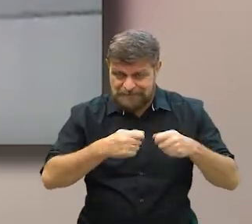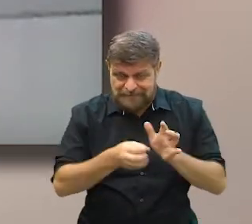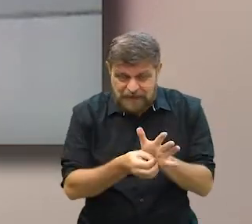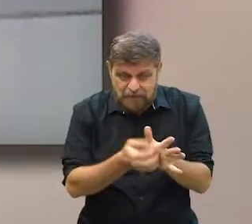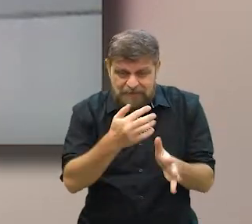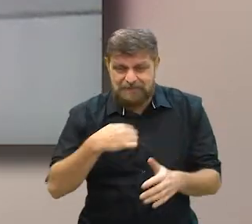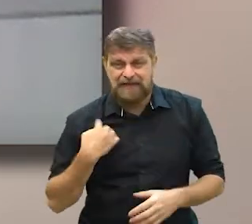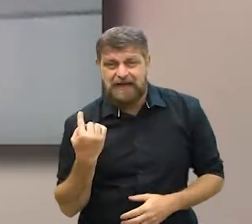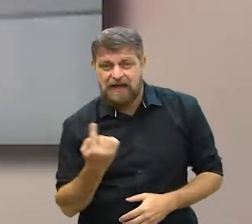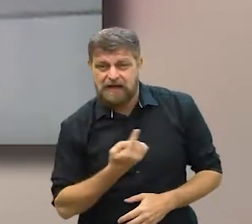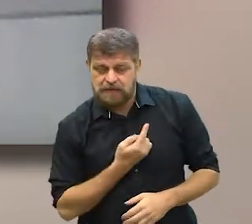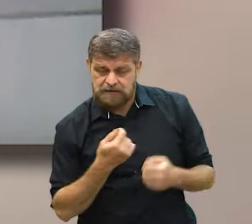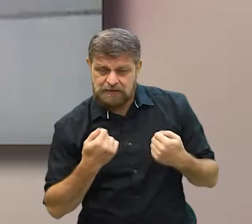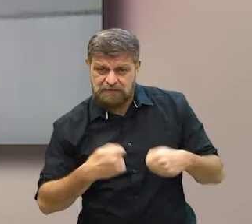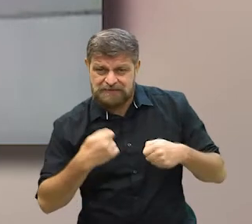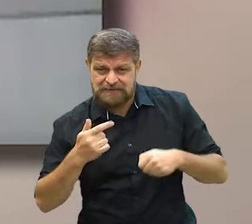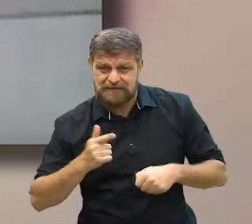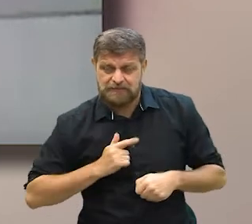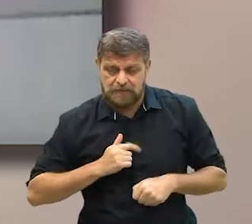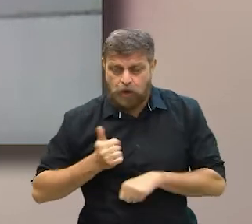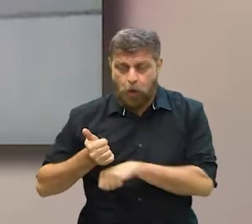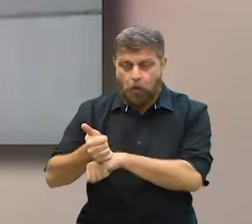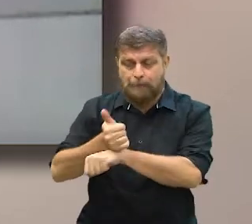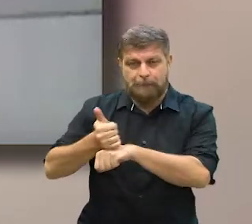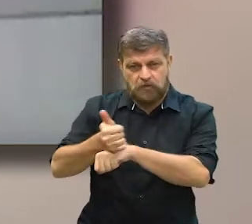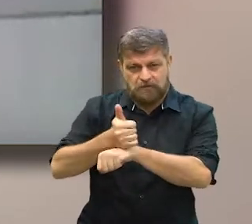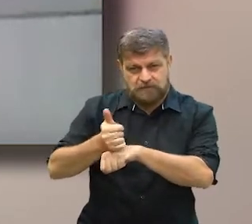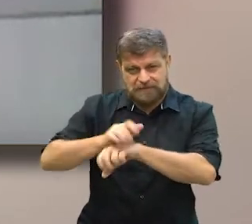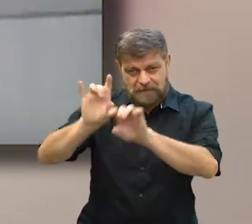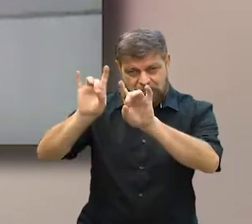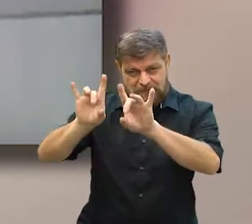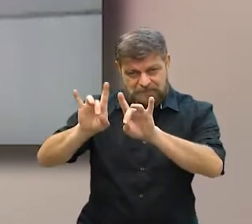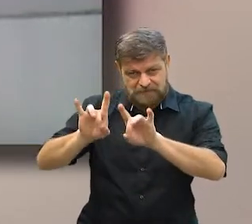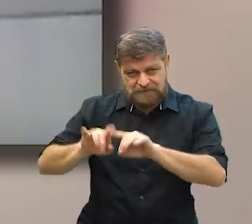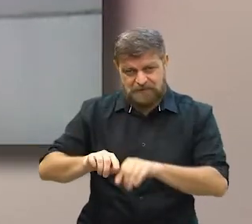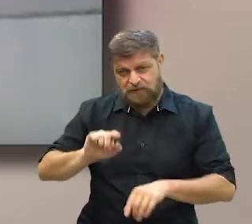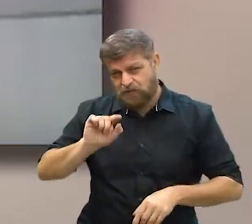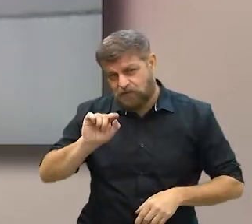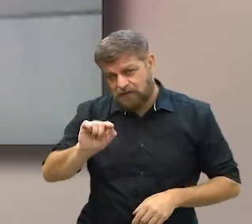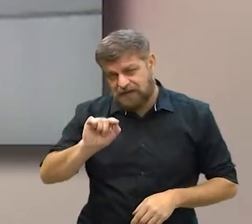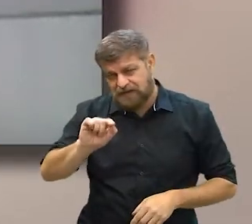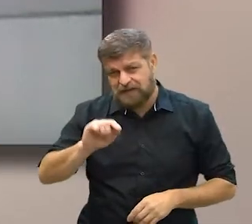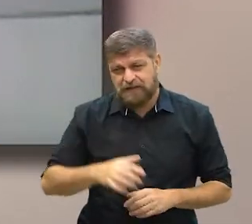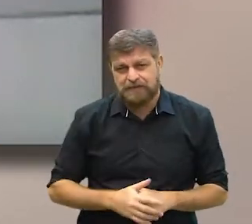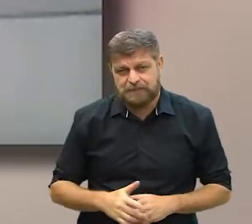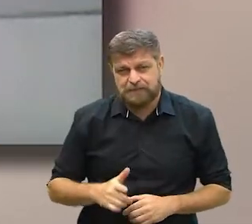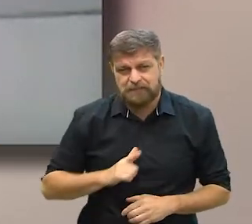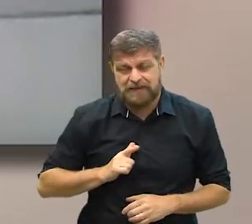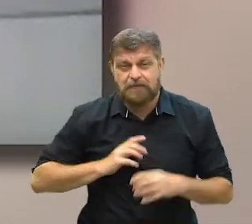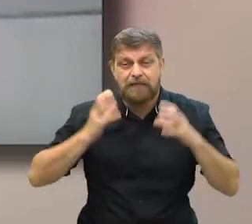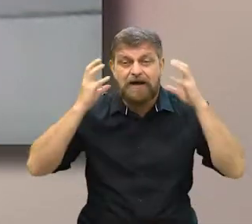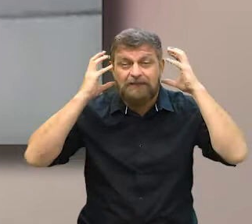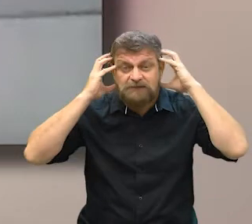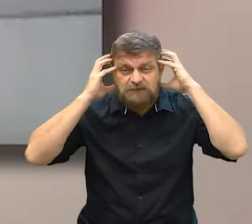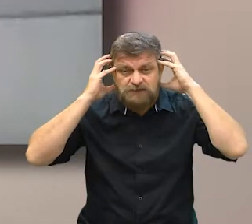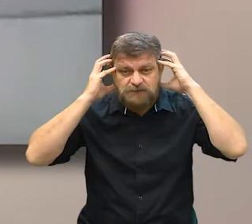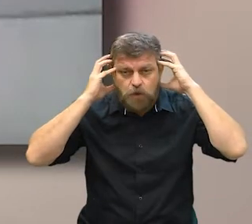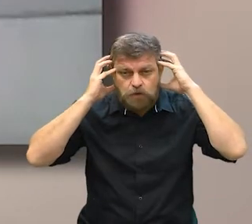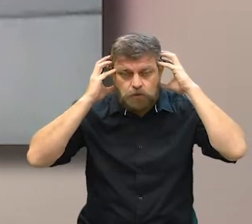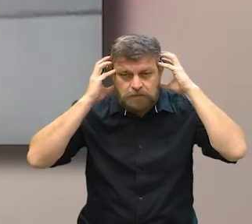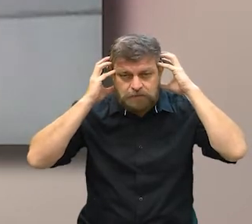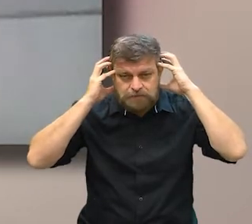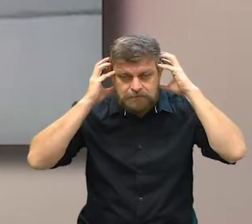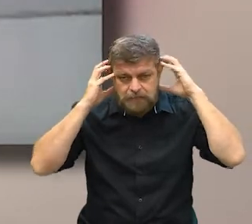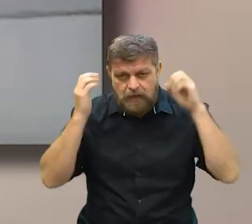mãe, e precisa, às vezes, a gente precisa até de um profissional específico, que